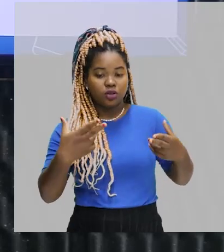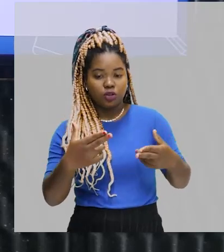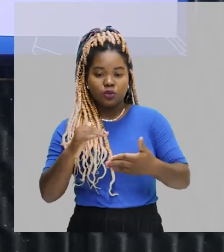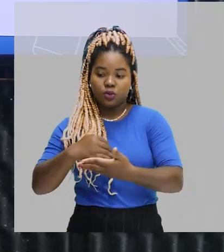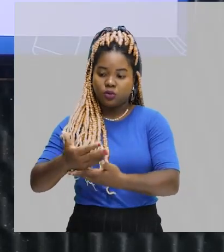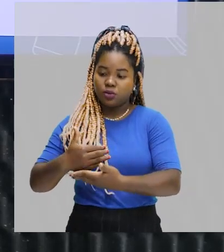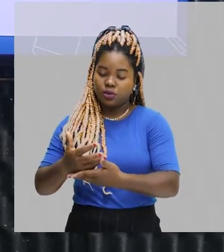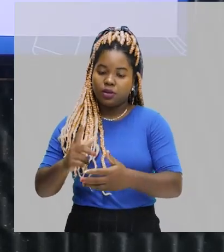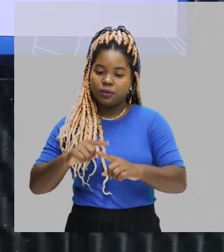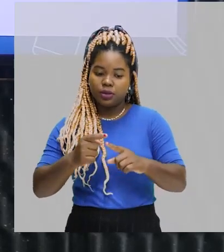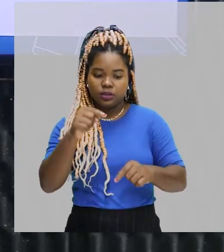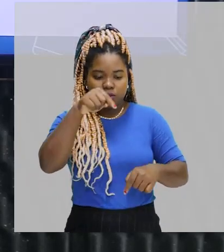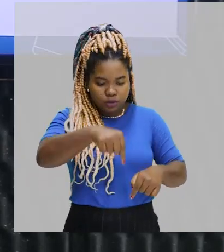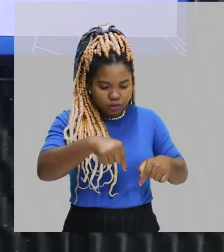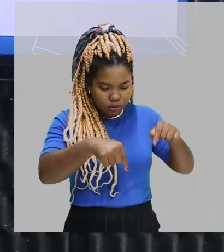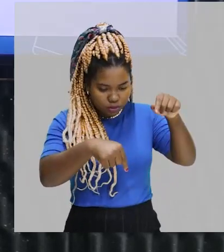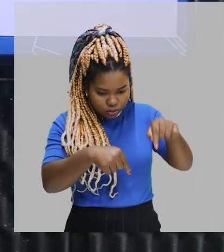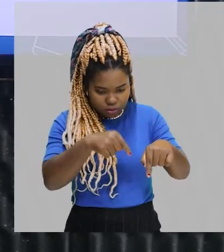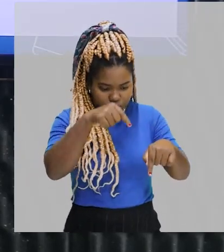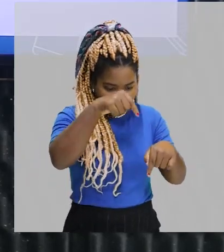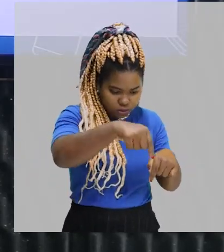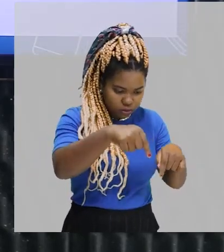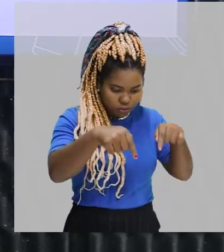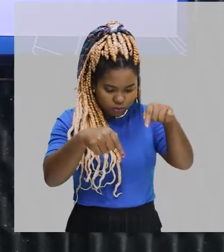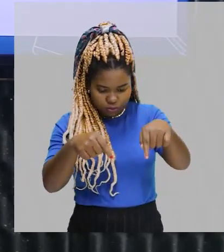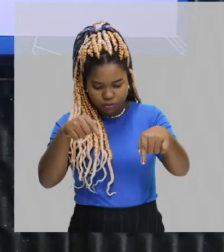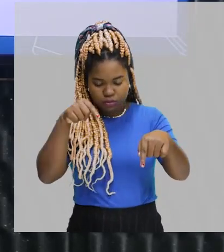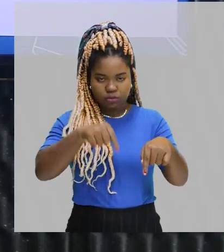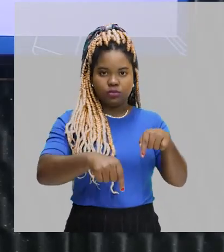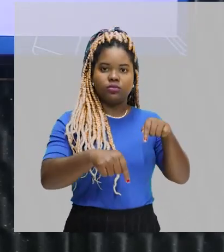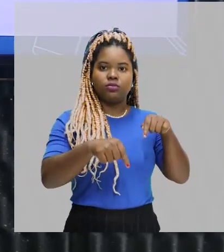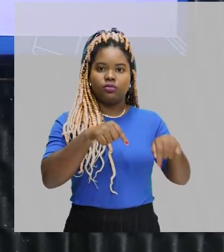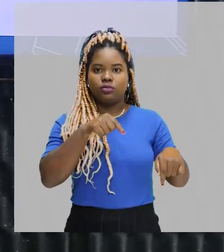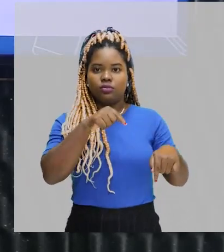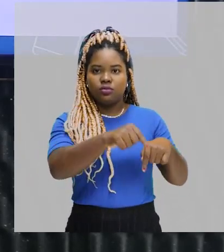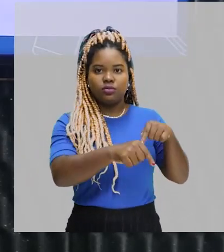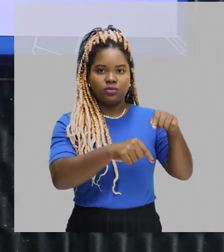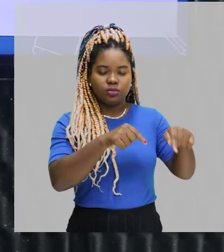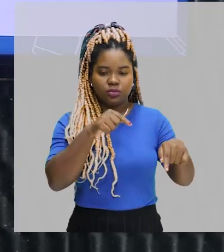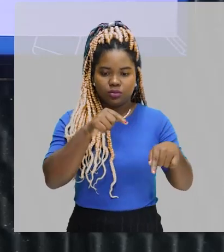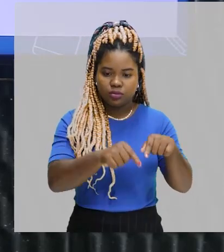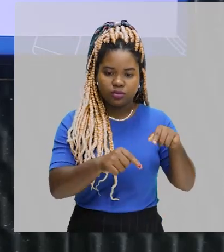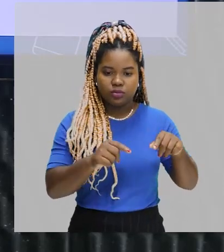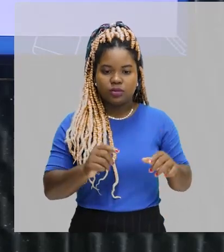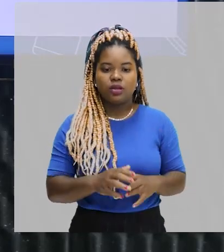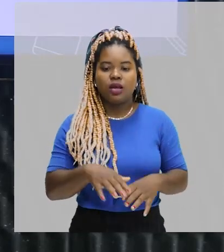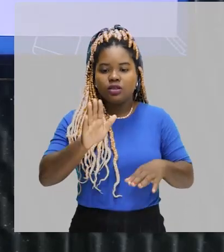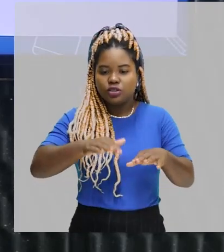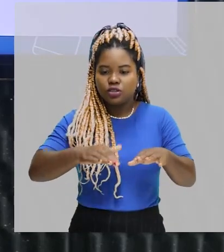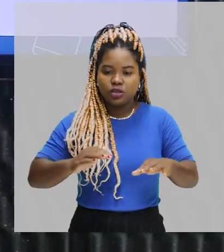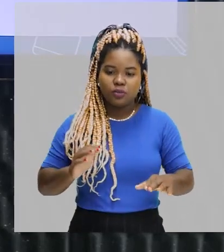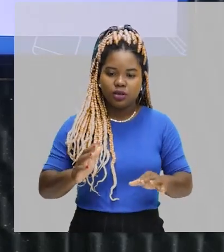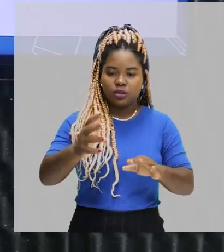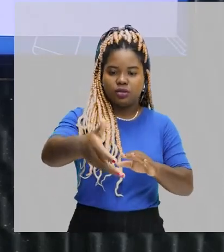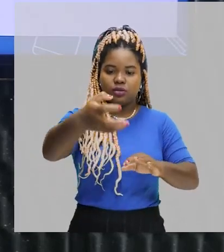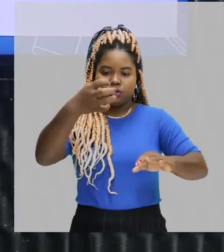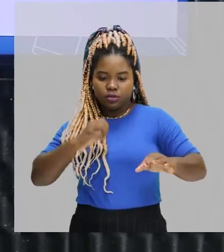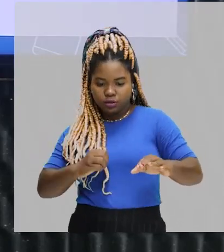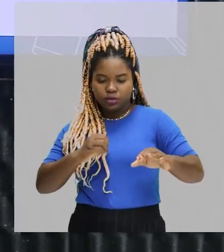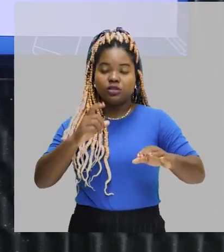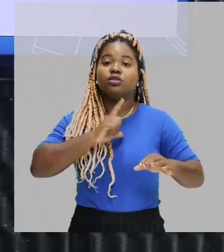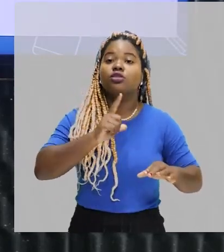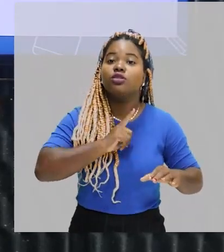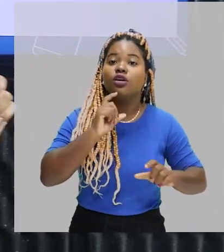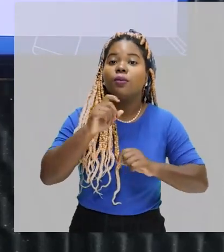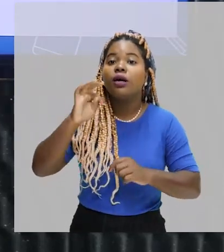que apertava a tecla e saía uma alcinha de dentro da máquina, batia lá, tinha uma tinta,